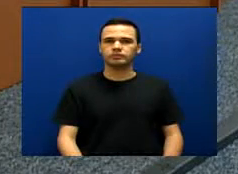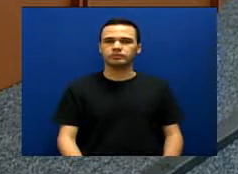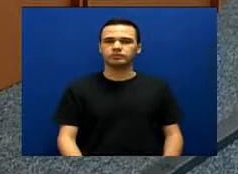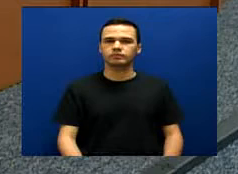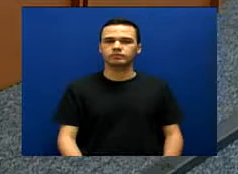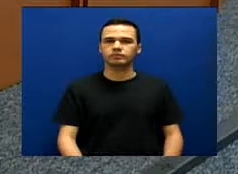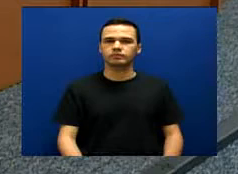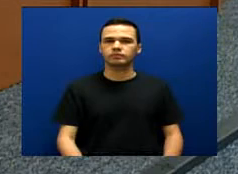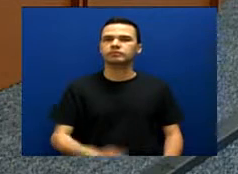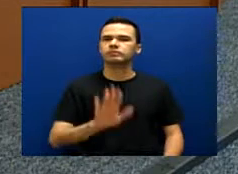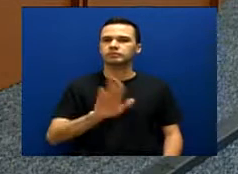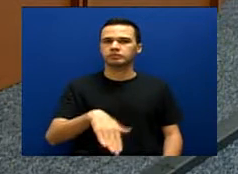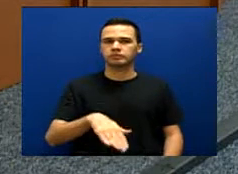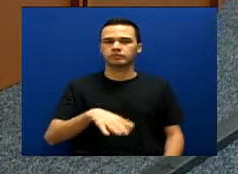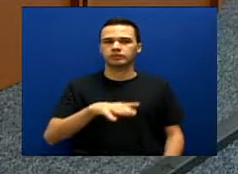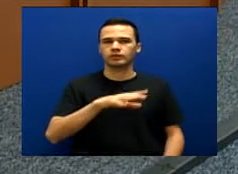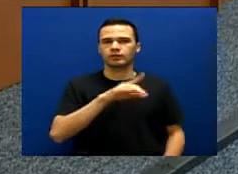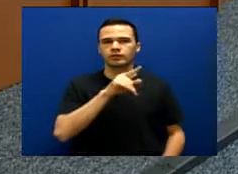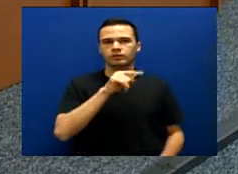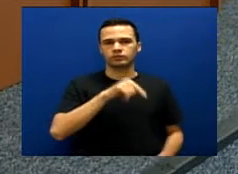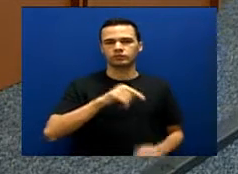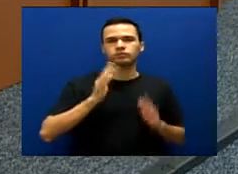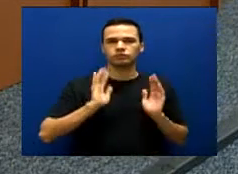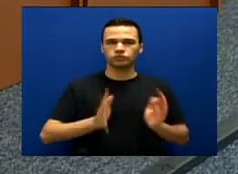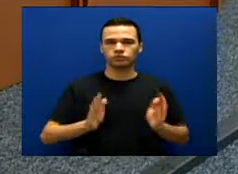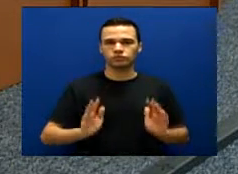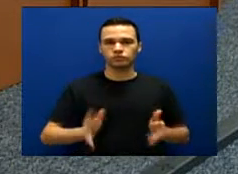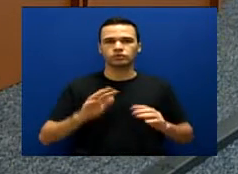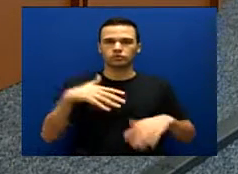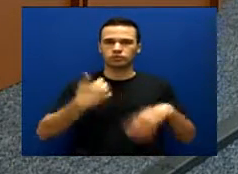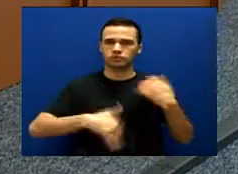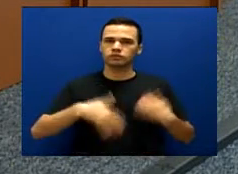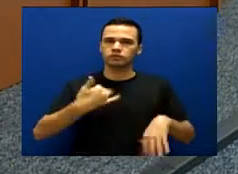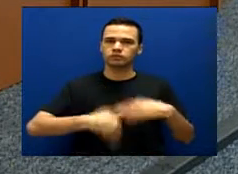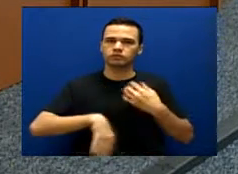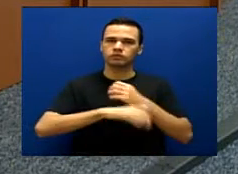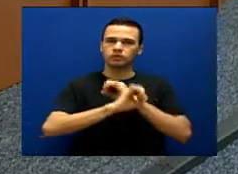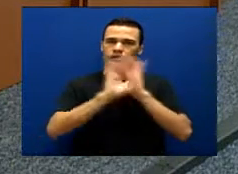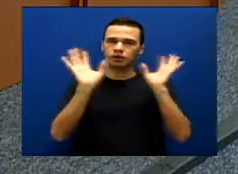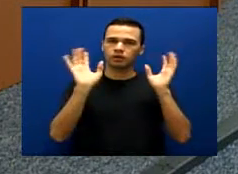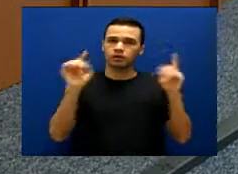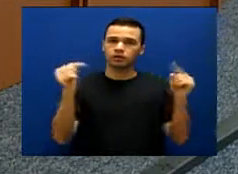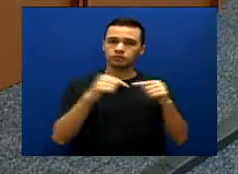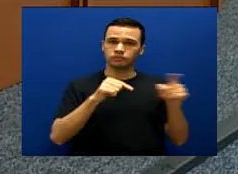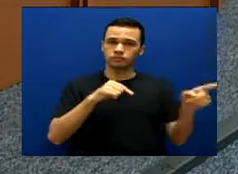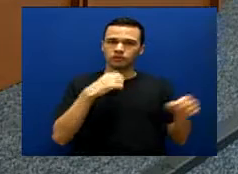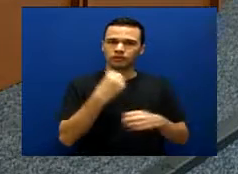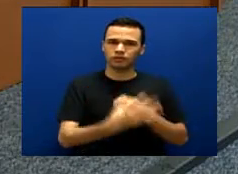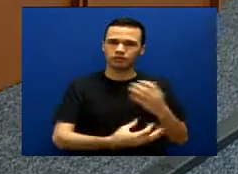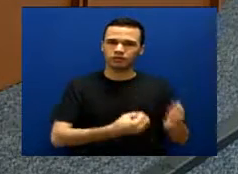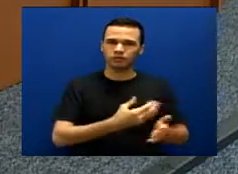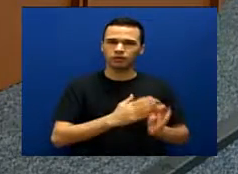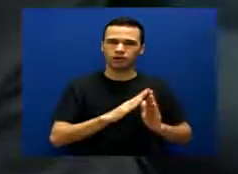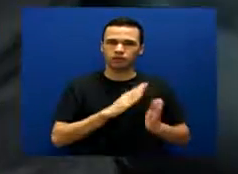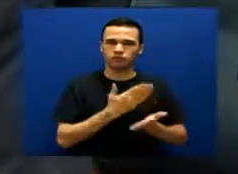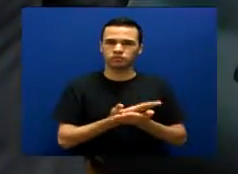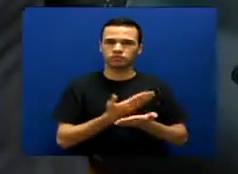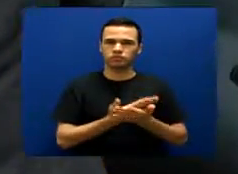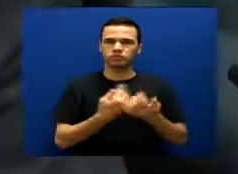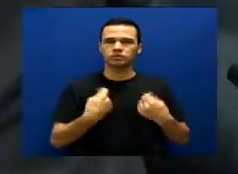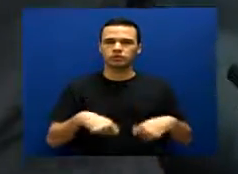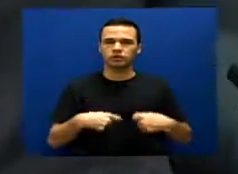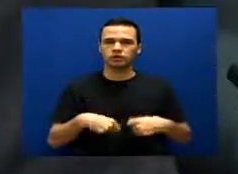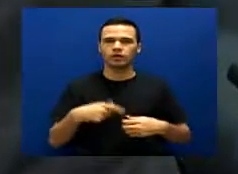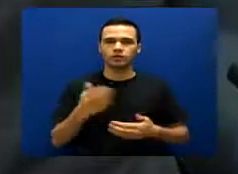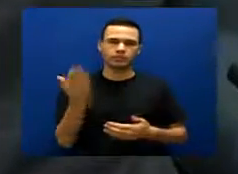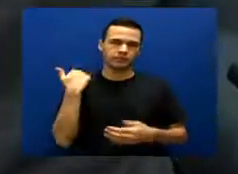Cara, na verdade, assim, uma coisa que ficou bastante clara em relação ao kit é que alguns